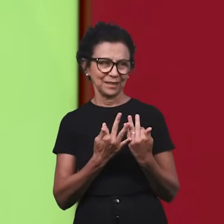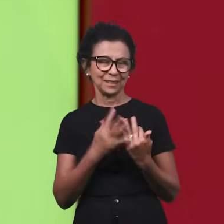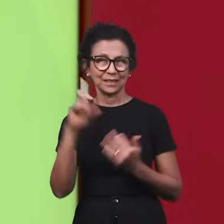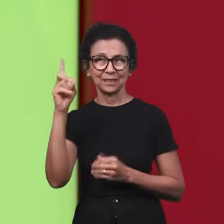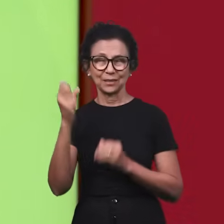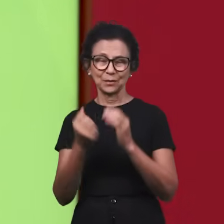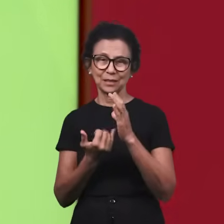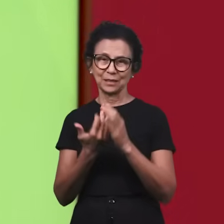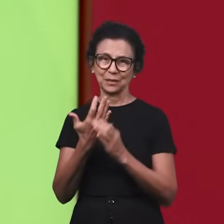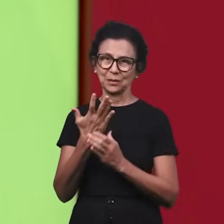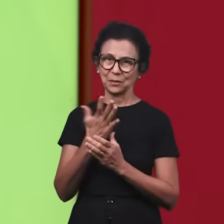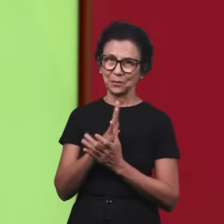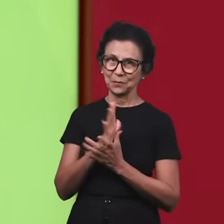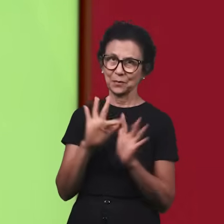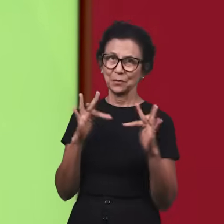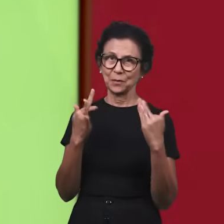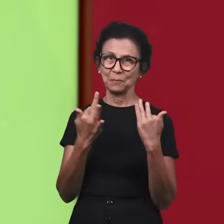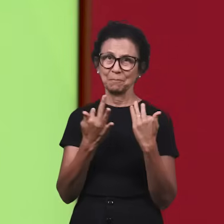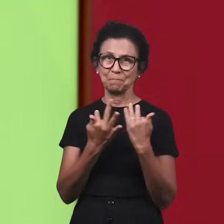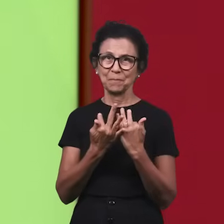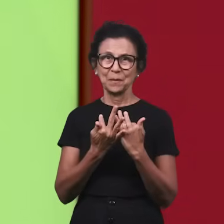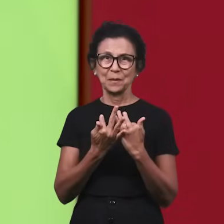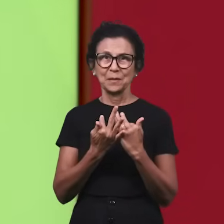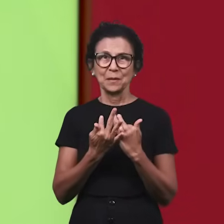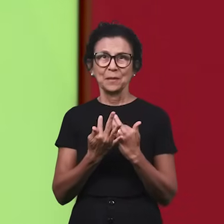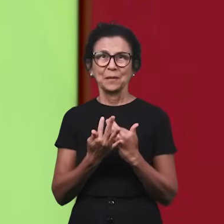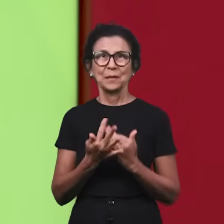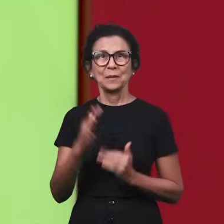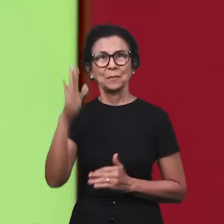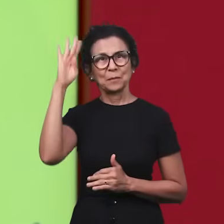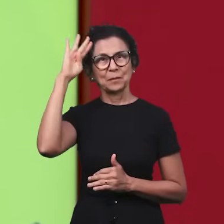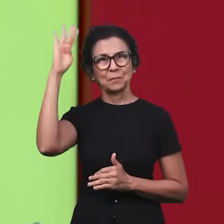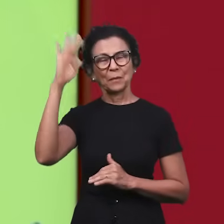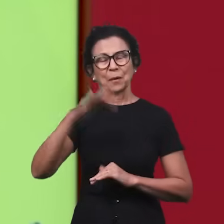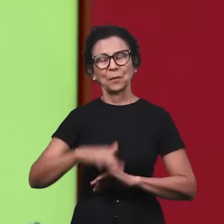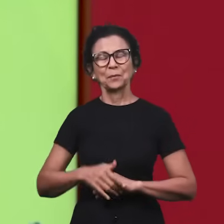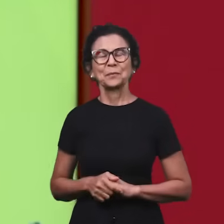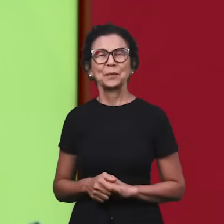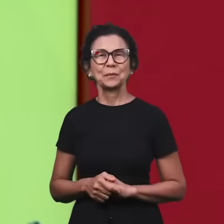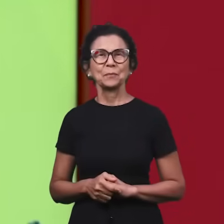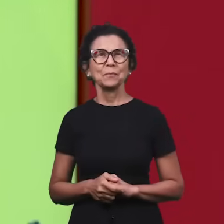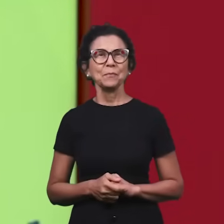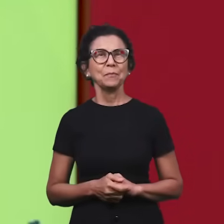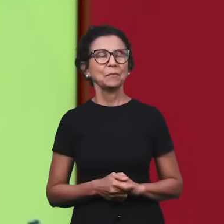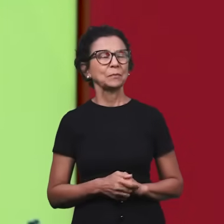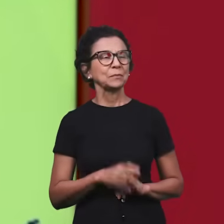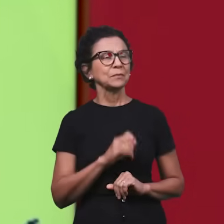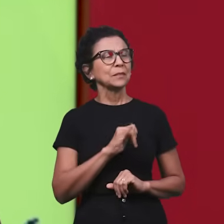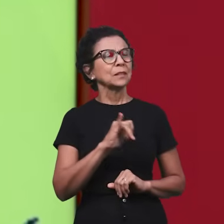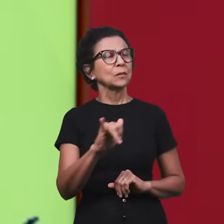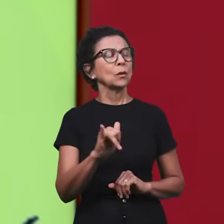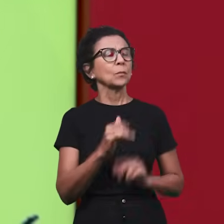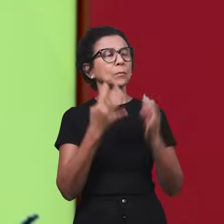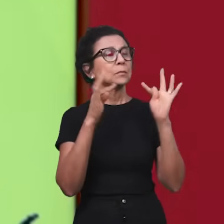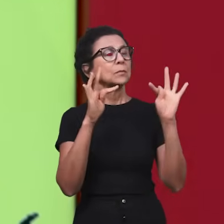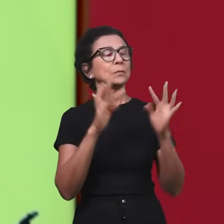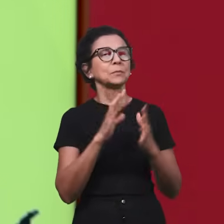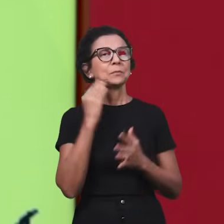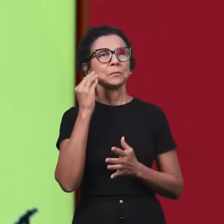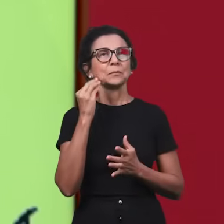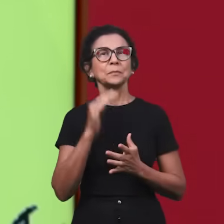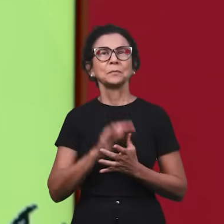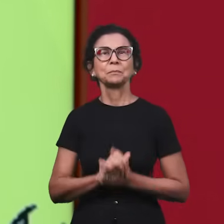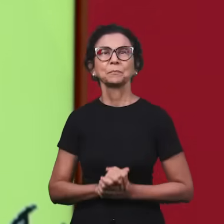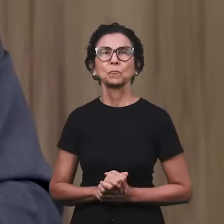formou, essa família que é o nosso principal tesouro, né? O tesouro mais precioso que nós temos. Conta para nós como é que foi a sua